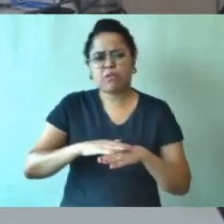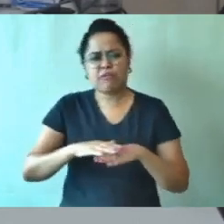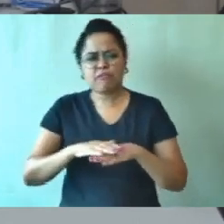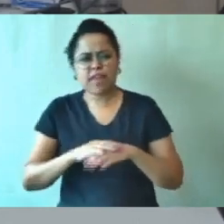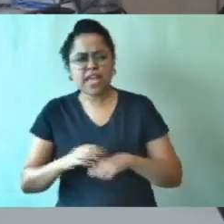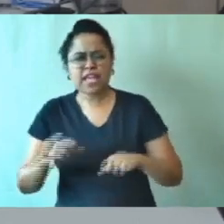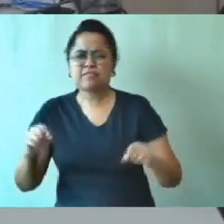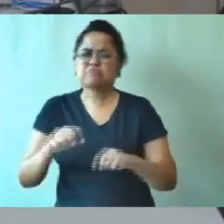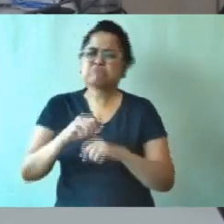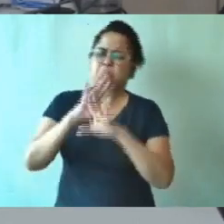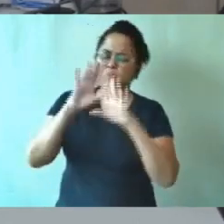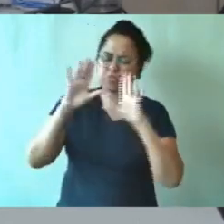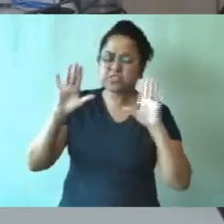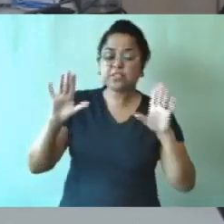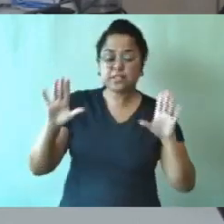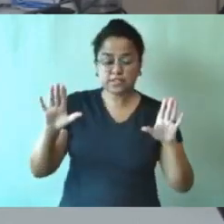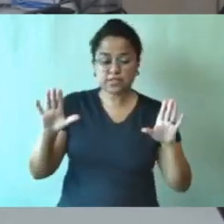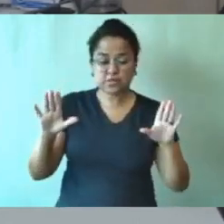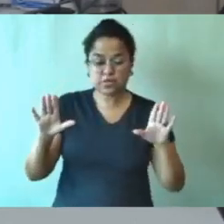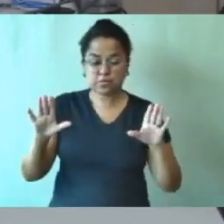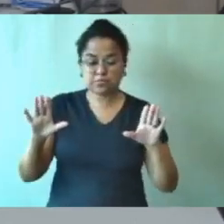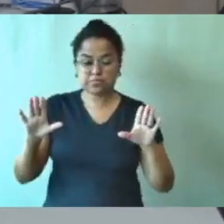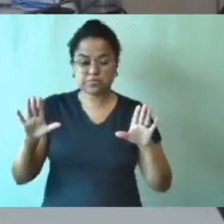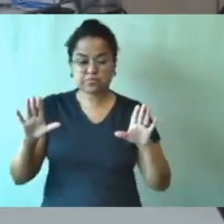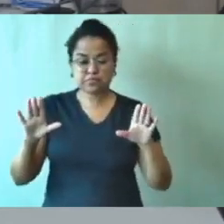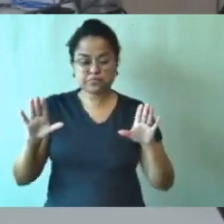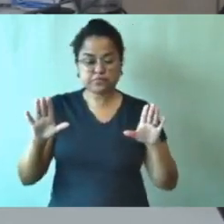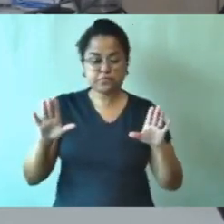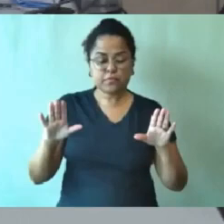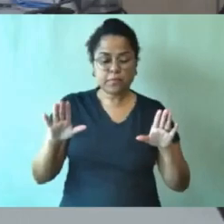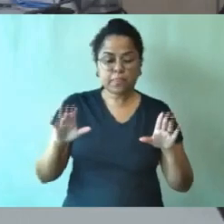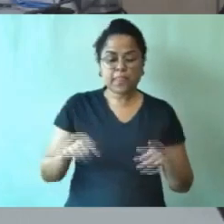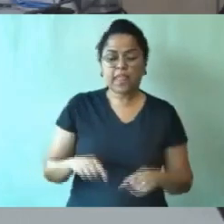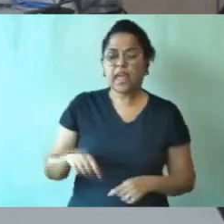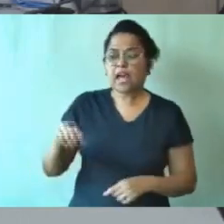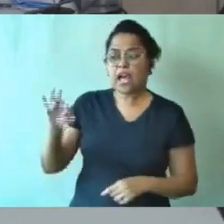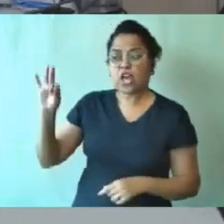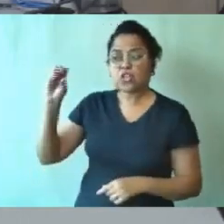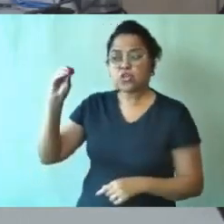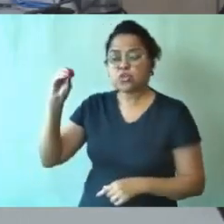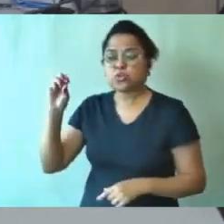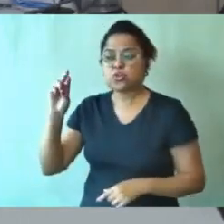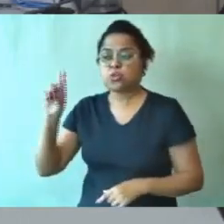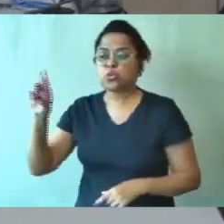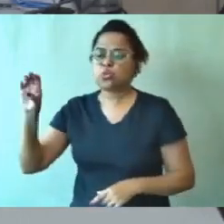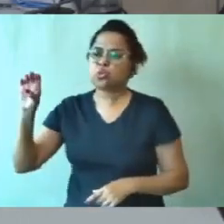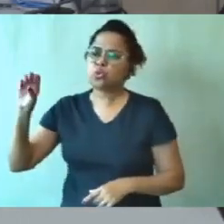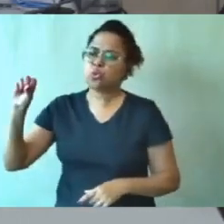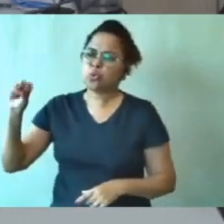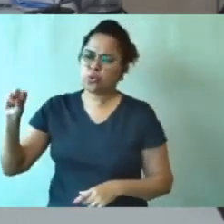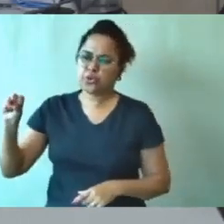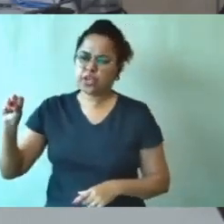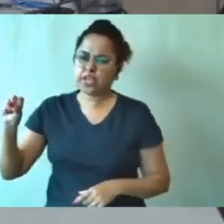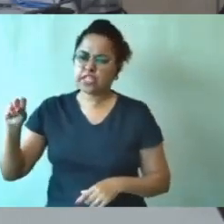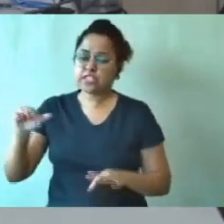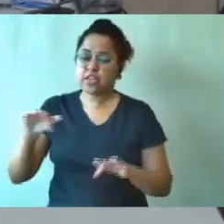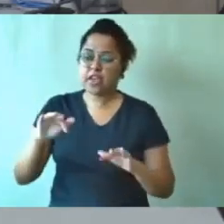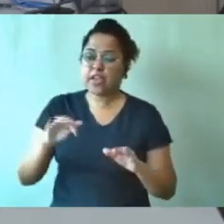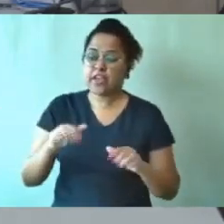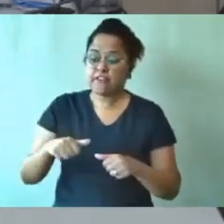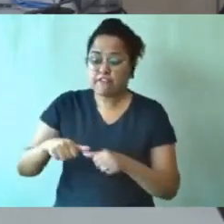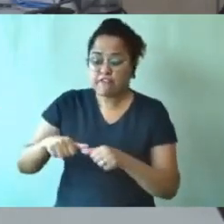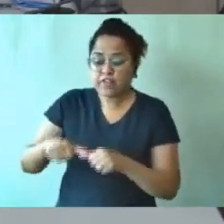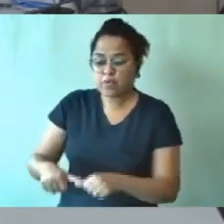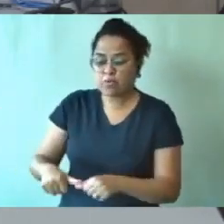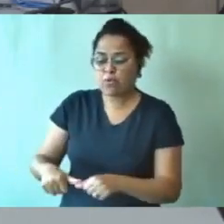esclarecedora, o senhor nos disse que a Torres fica até a anuência, que se deu agora ao final do ano.